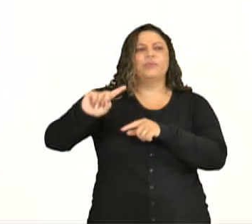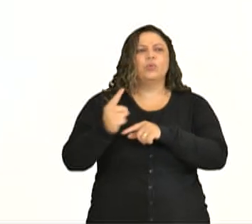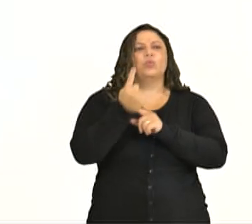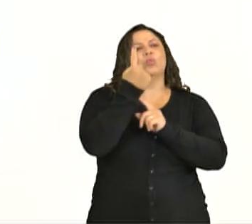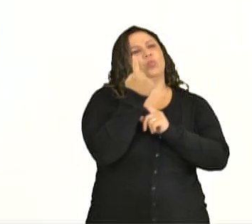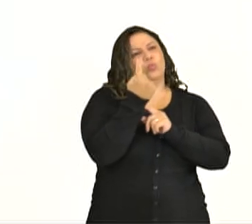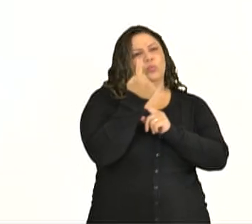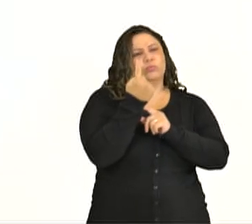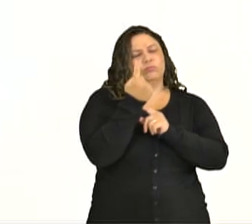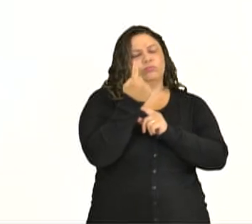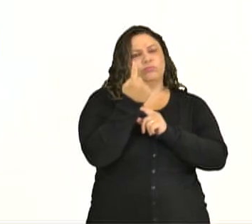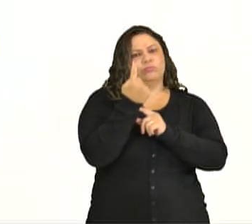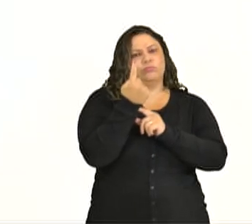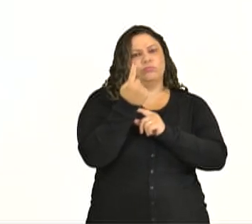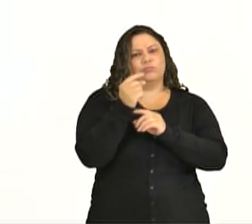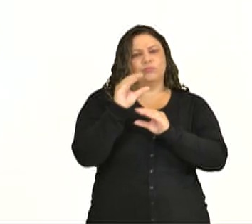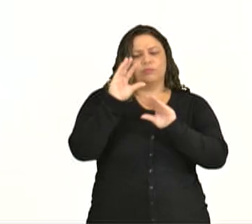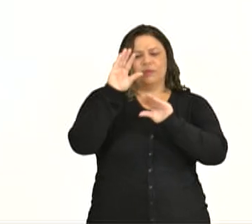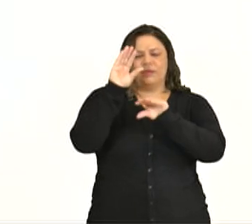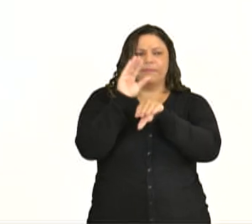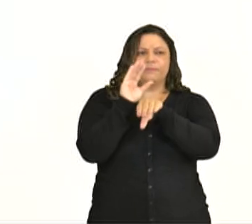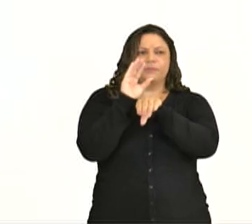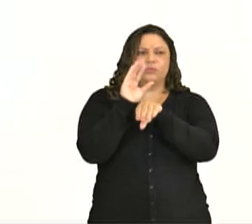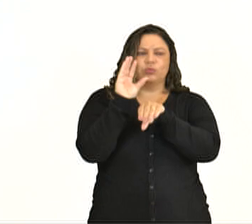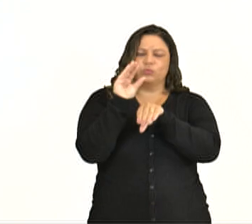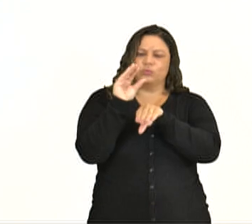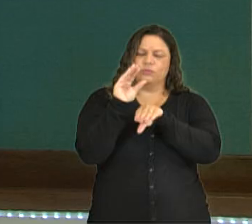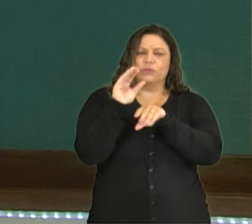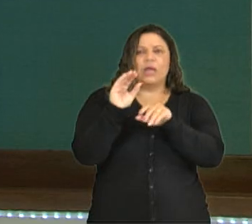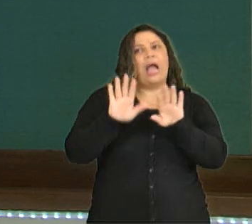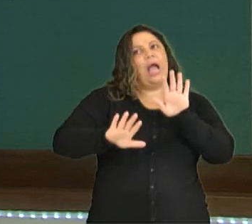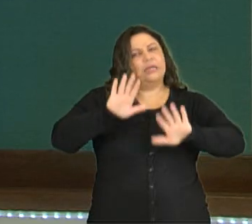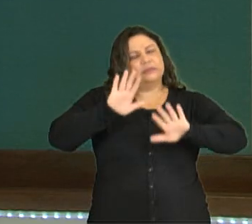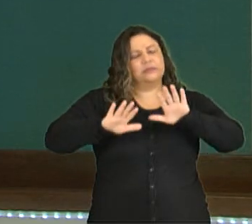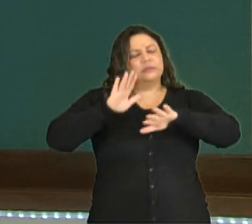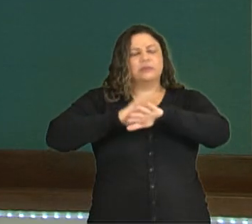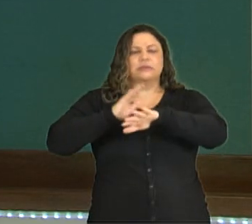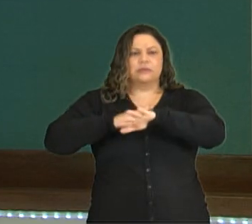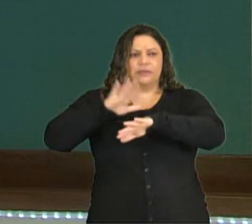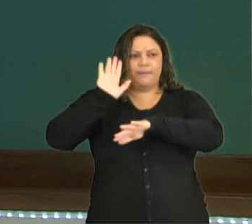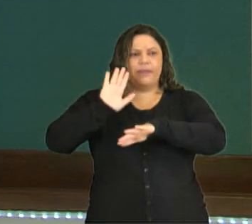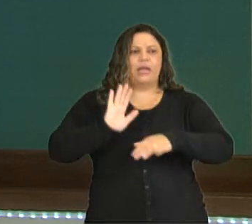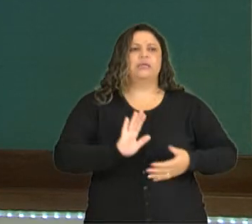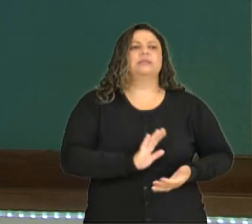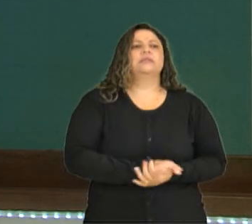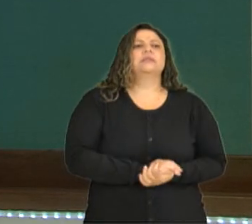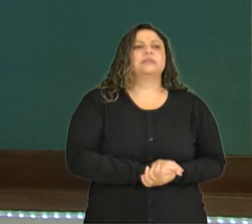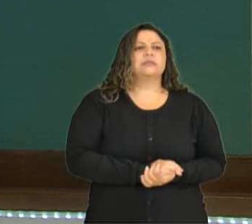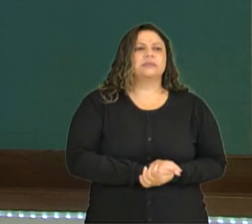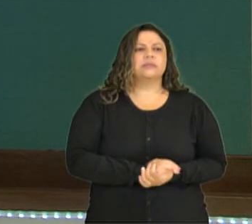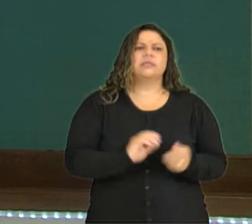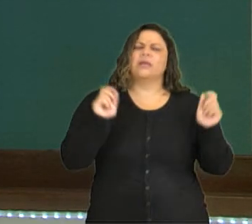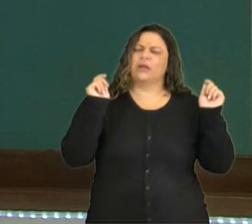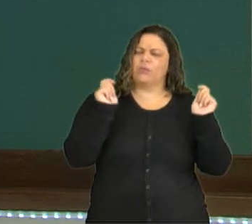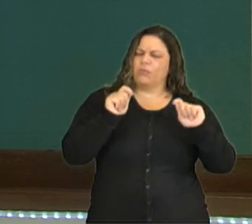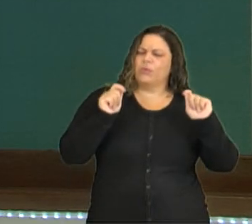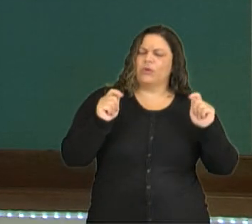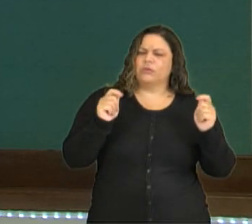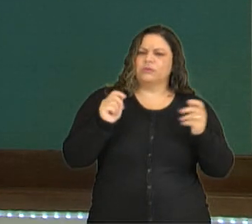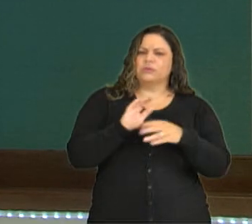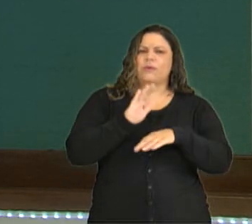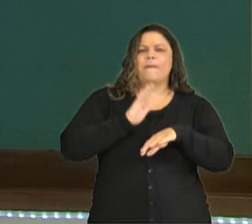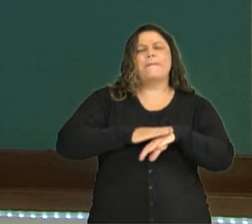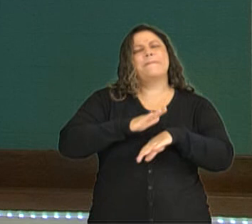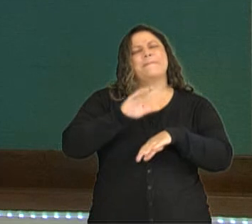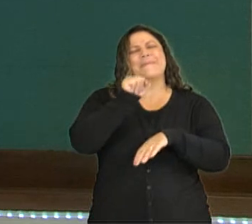múltiplos sinos. Então aqui, no caso, são 2, então tem alguns que tem mais até. E ele pode ser o instrumento mais antigo